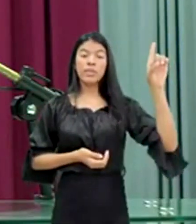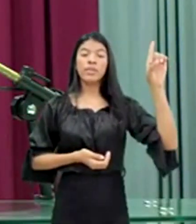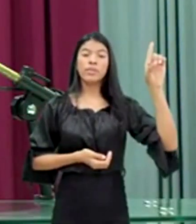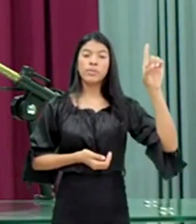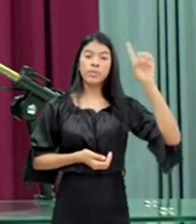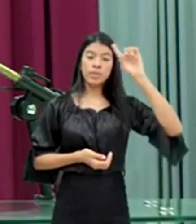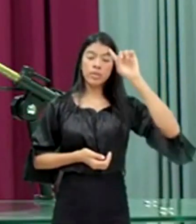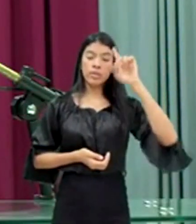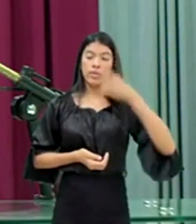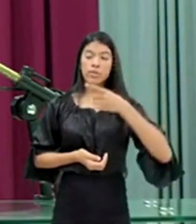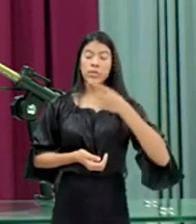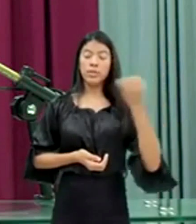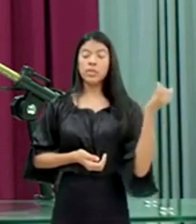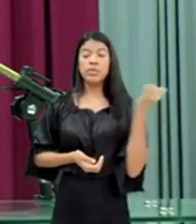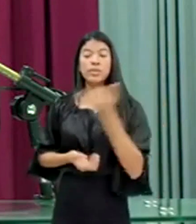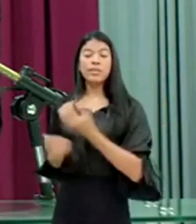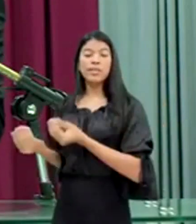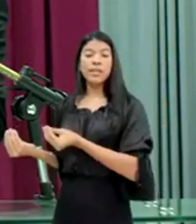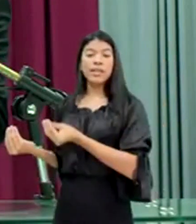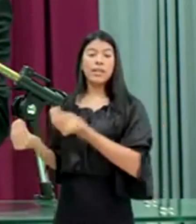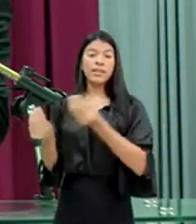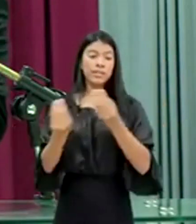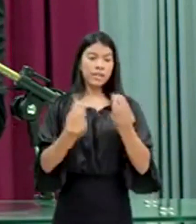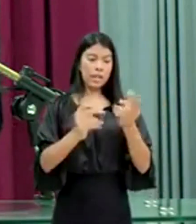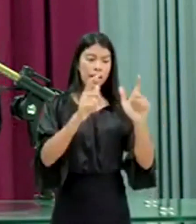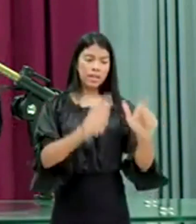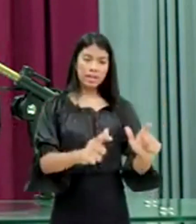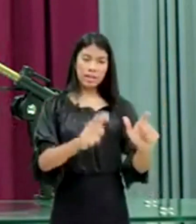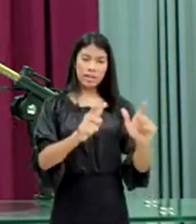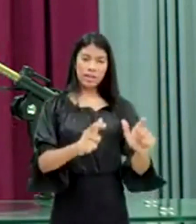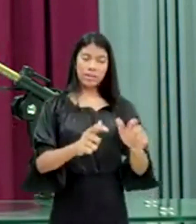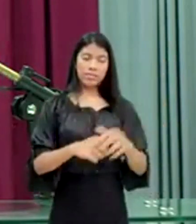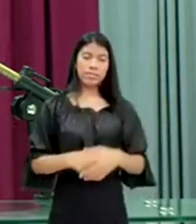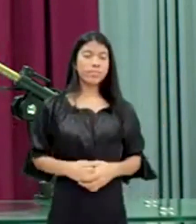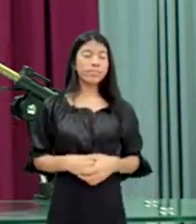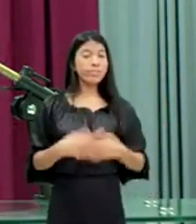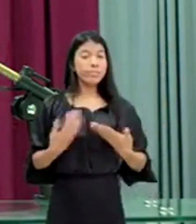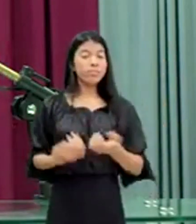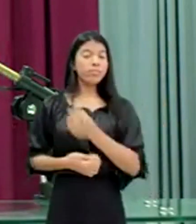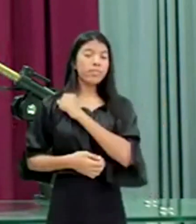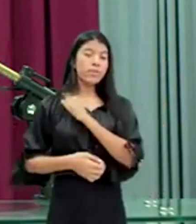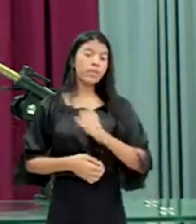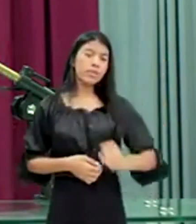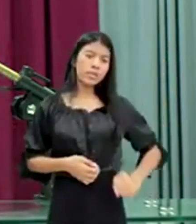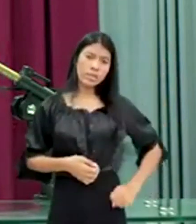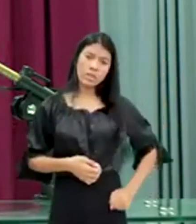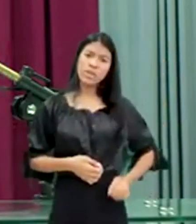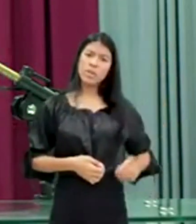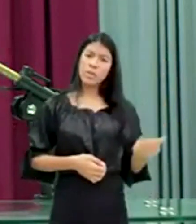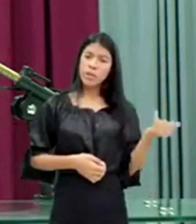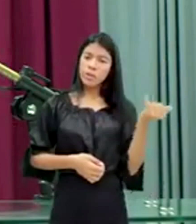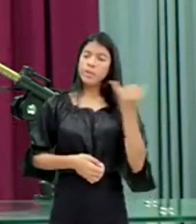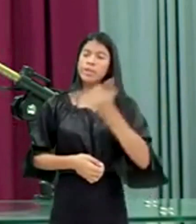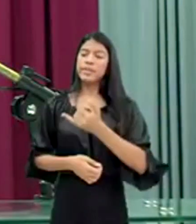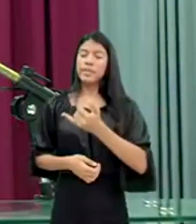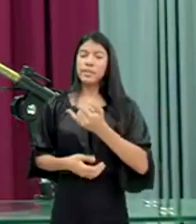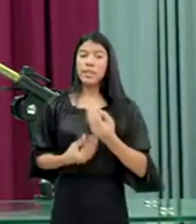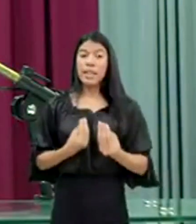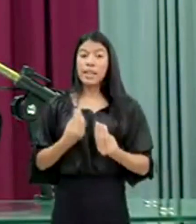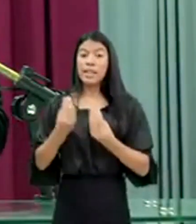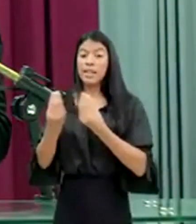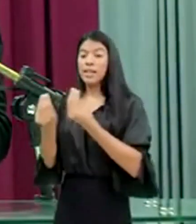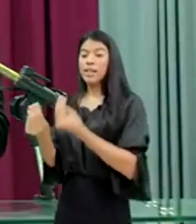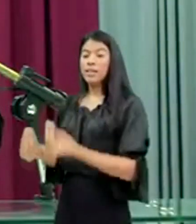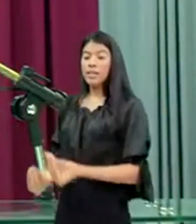darei aquela terra. Ora, se o Senhor disse que daria a terra, por que que os